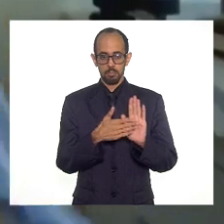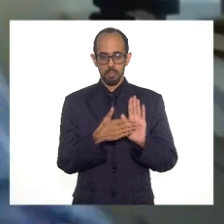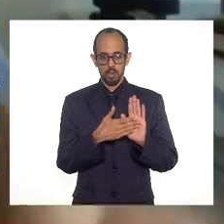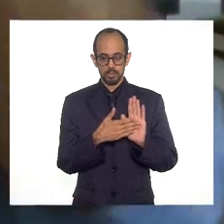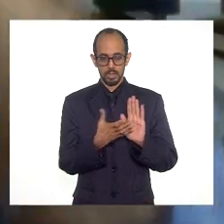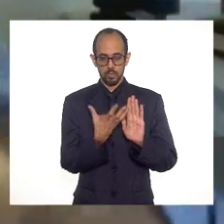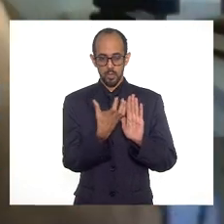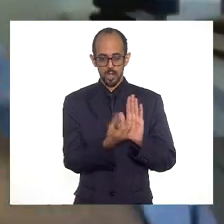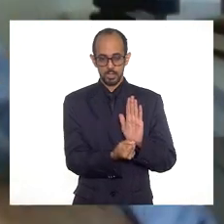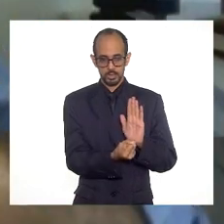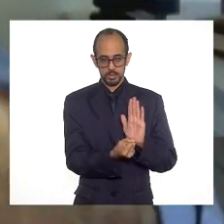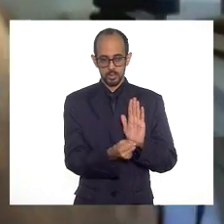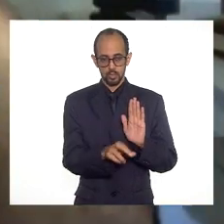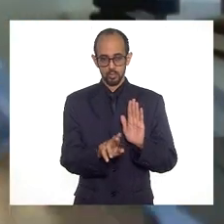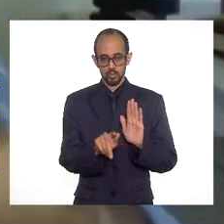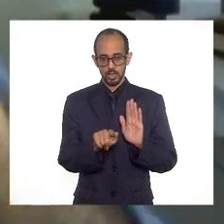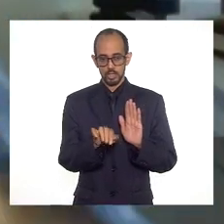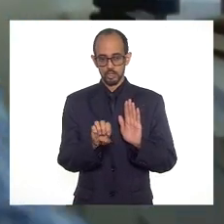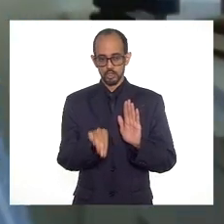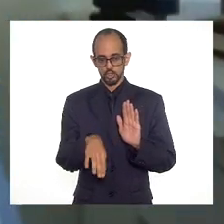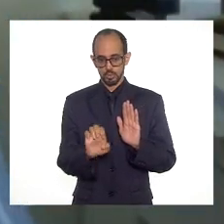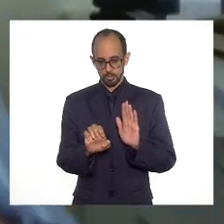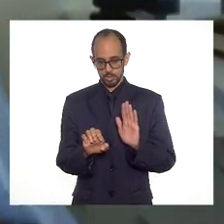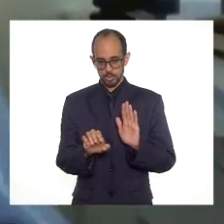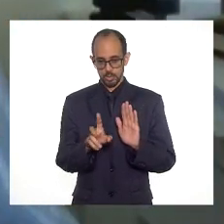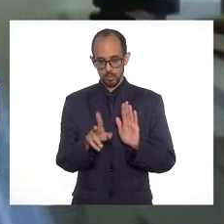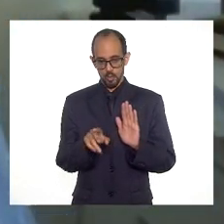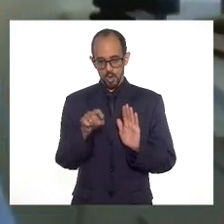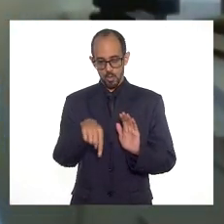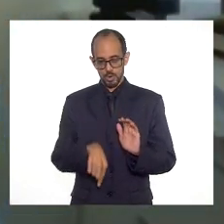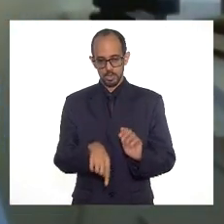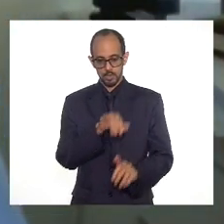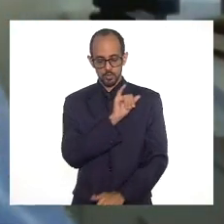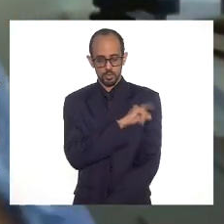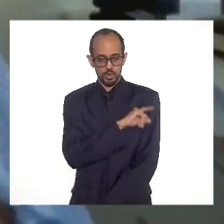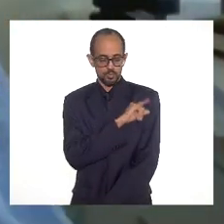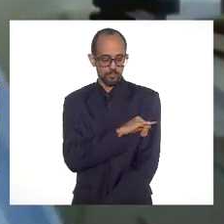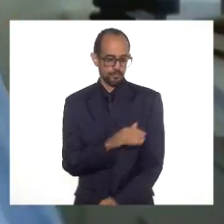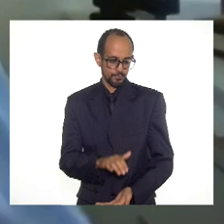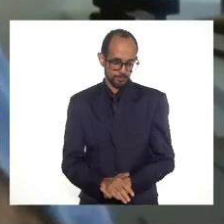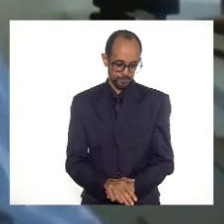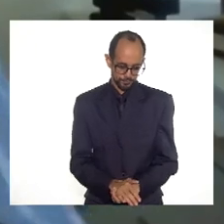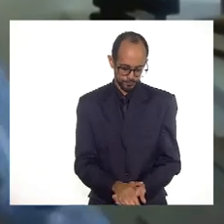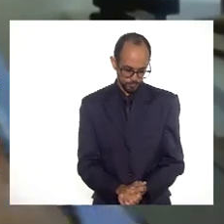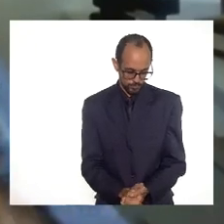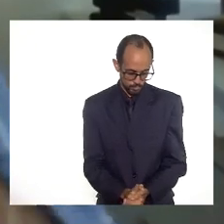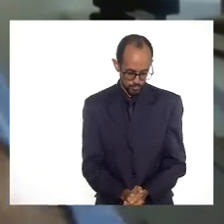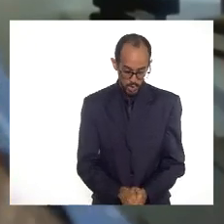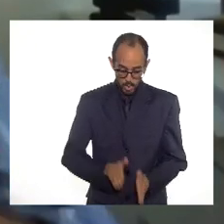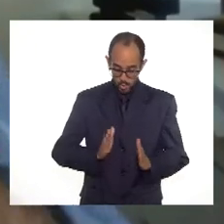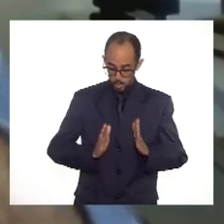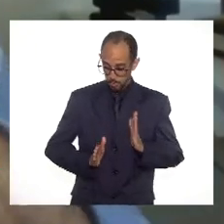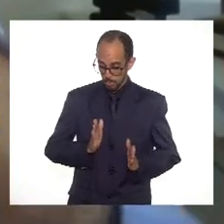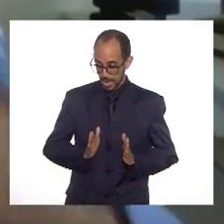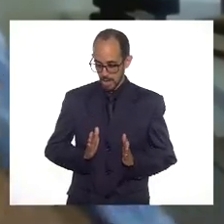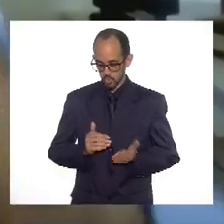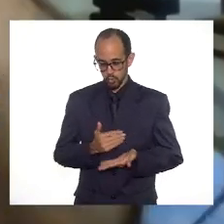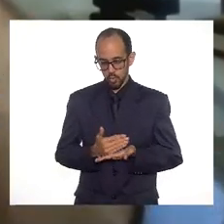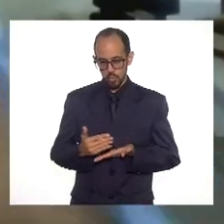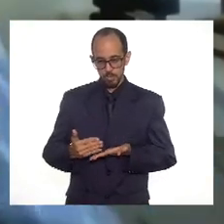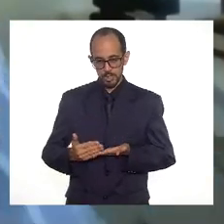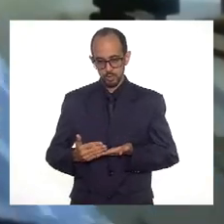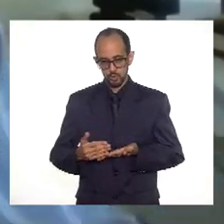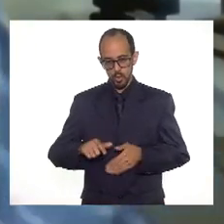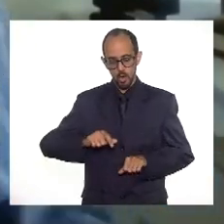regime, como é o caso do Rio de Janeiro. Dito isso, o prazo começou a contar a partir